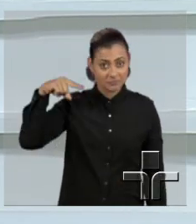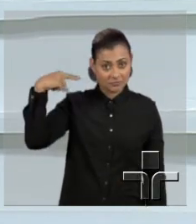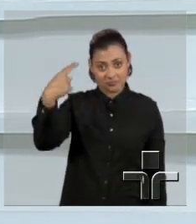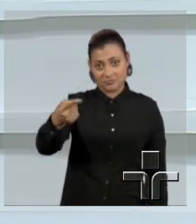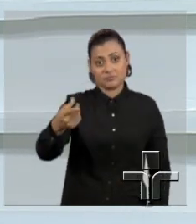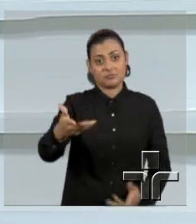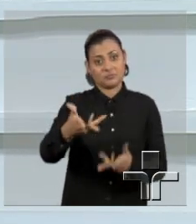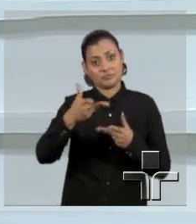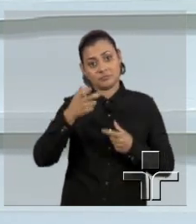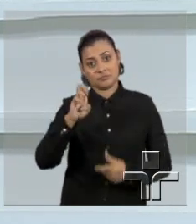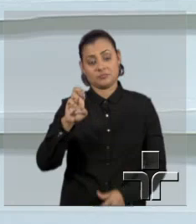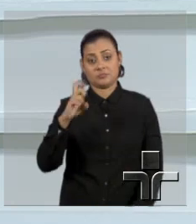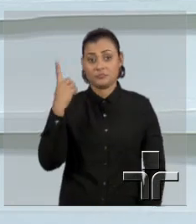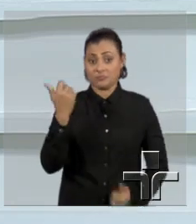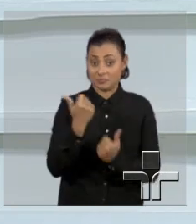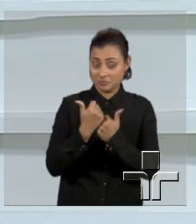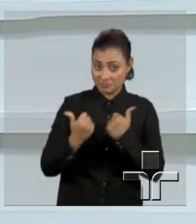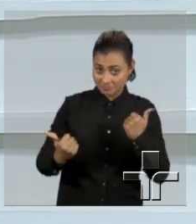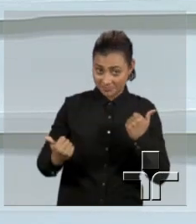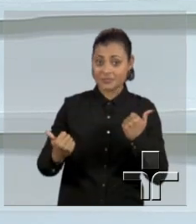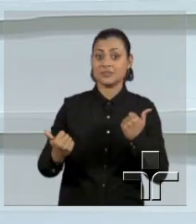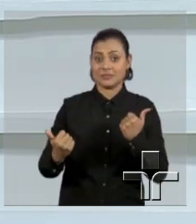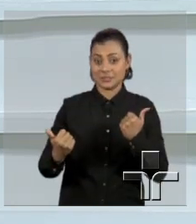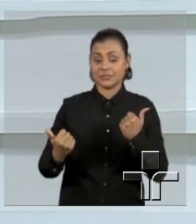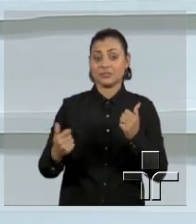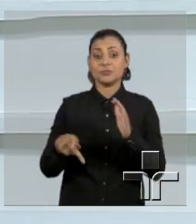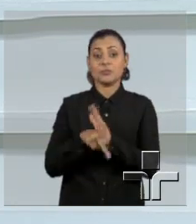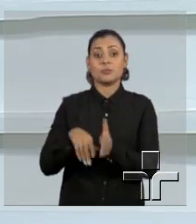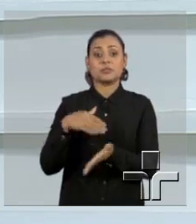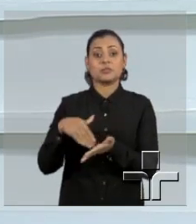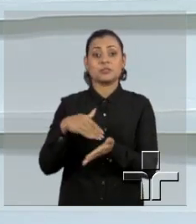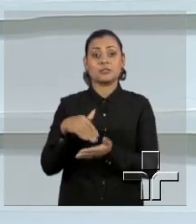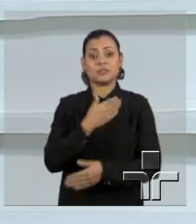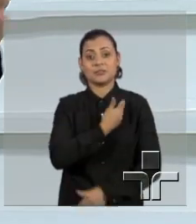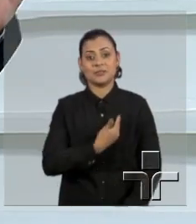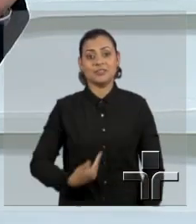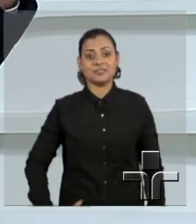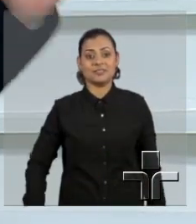vem, ex-ministro da Secretaria do Governo.